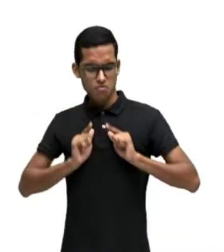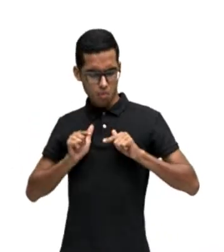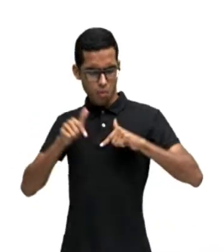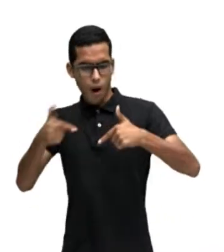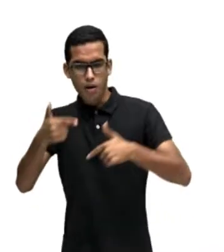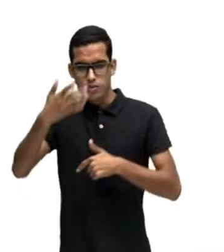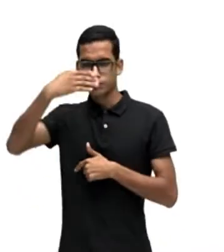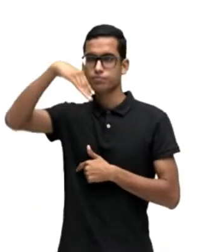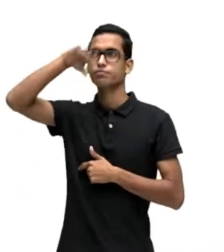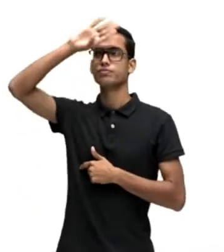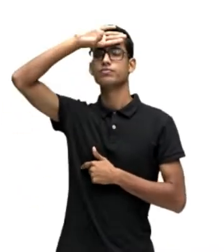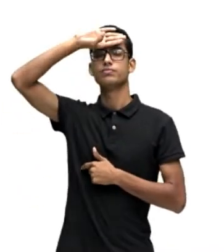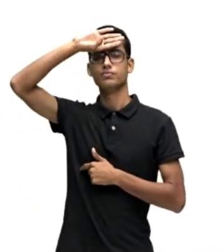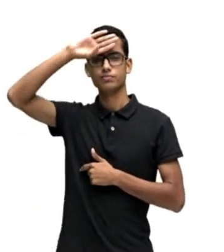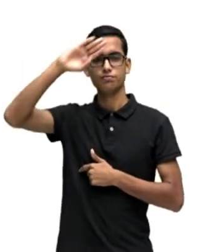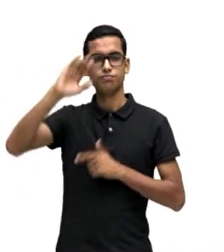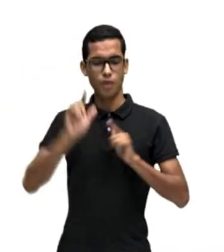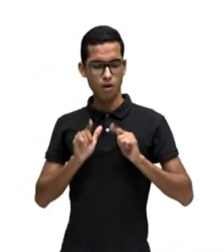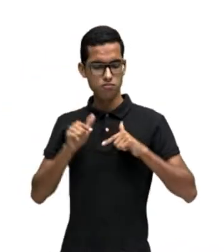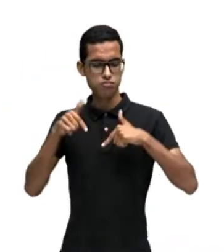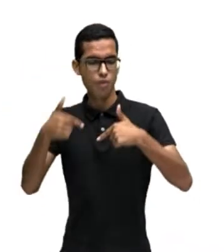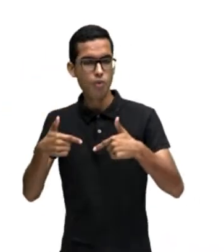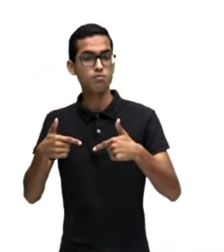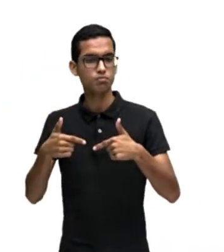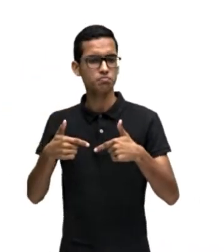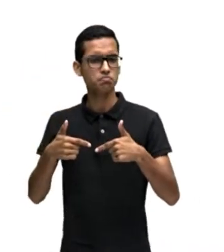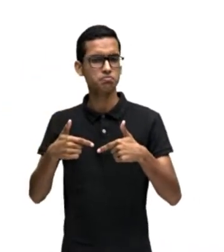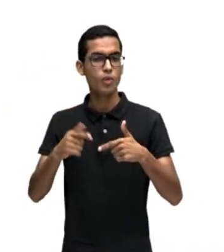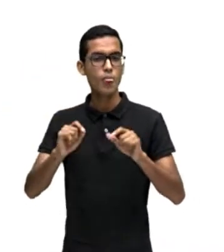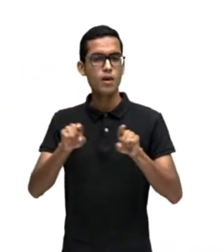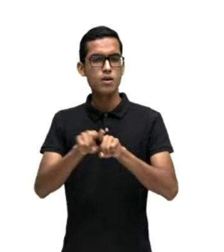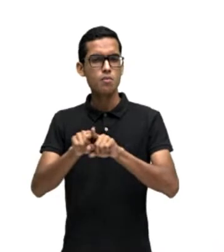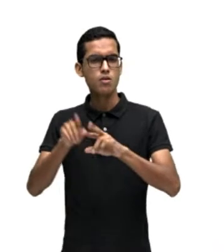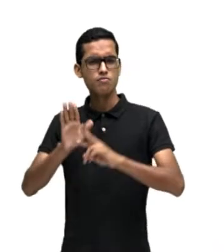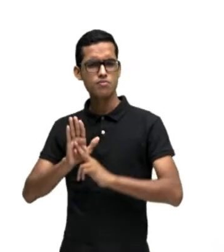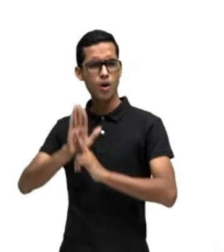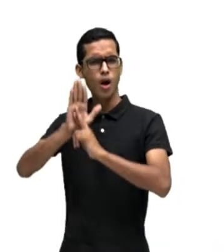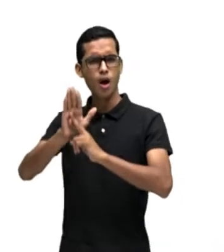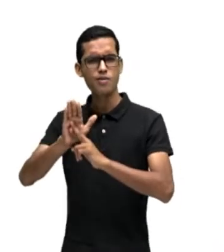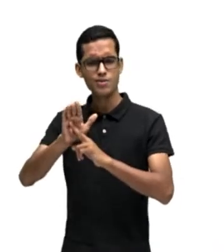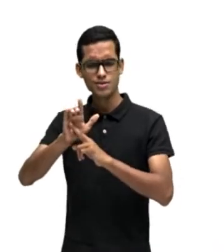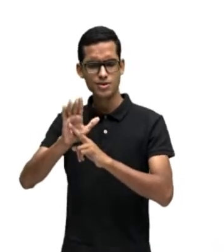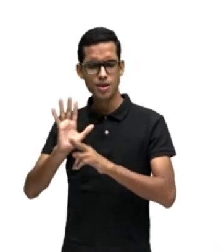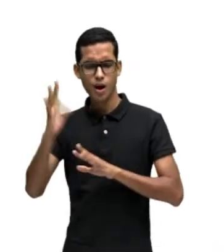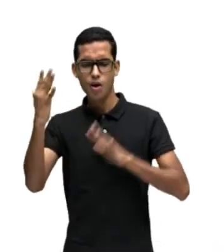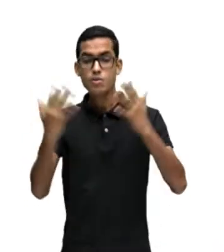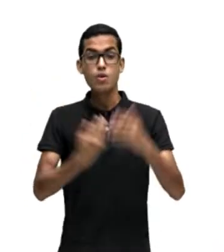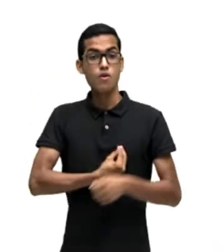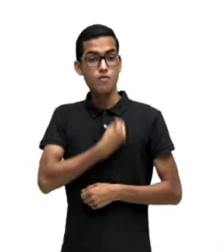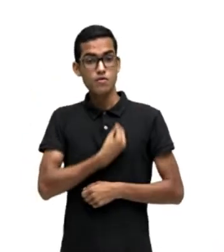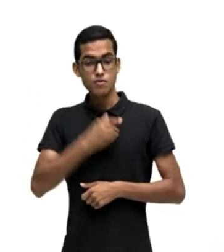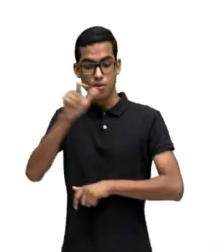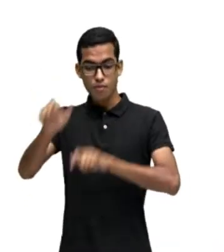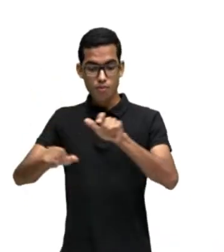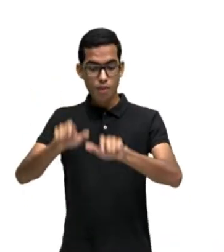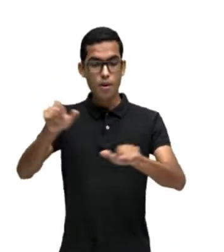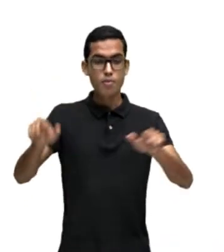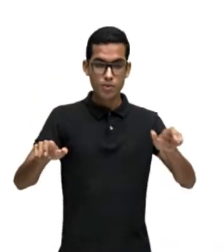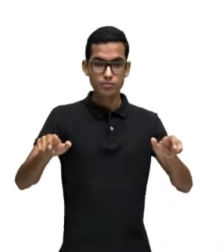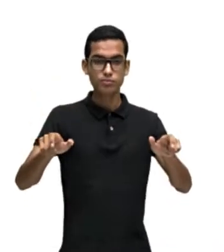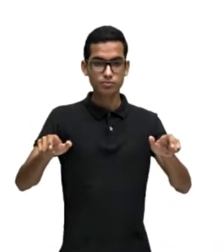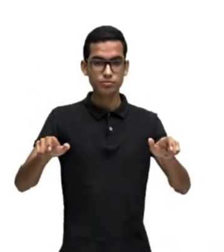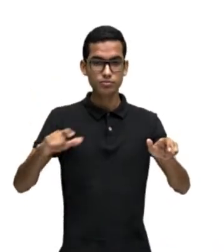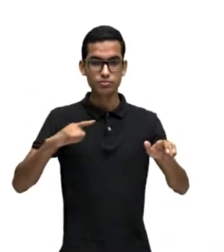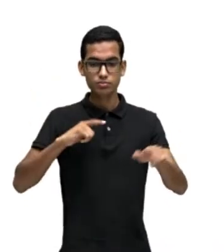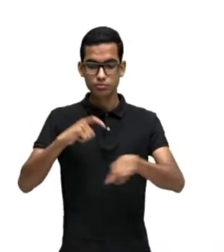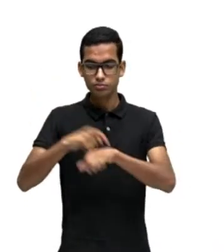dramático, o gênero dramático é a ação. Ele representa ações vividas pelos personagens num determinado espaço-tempo.